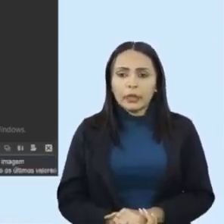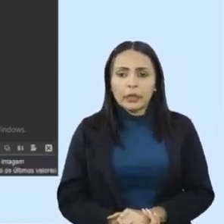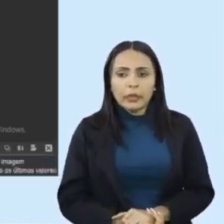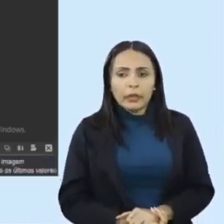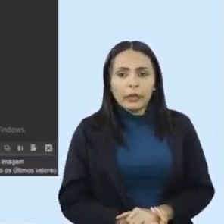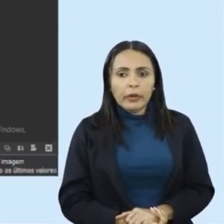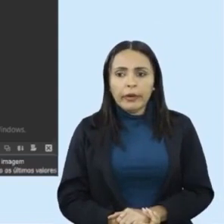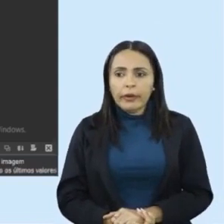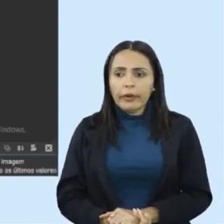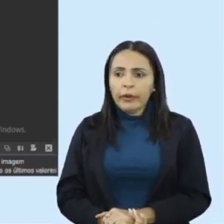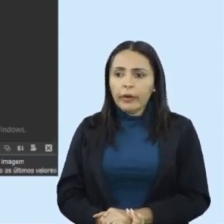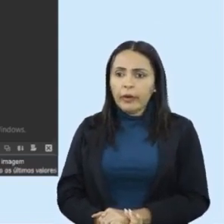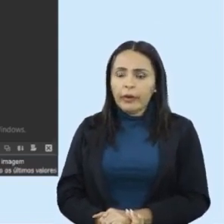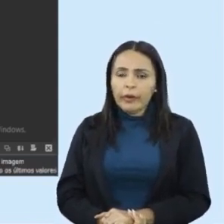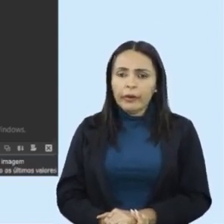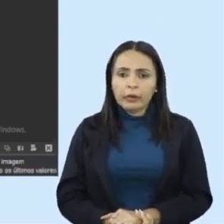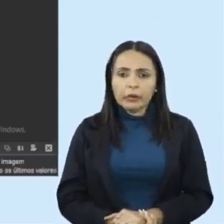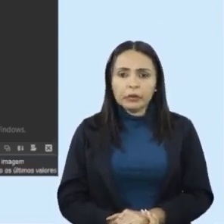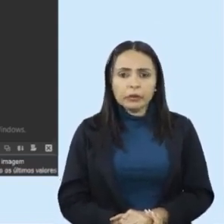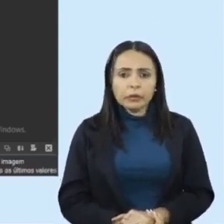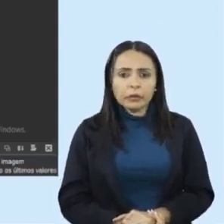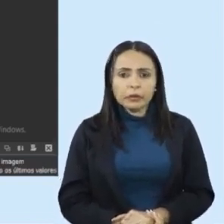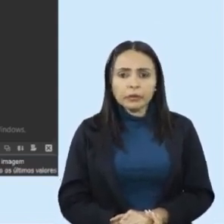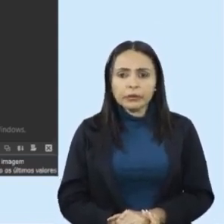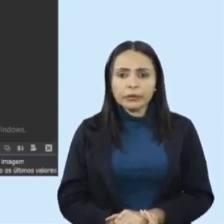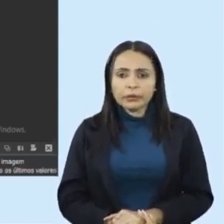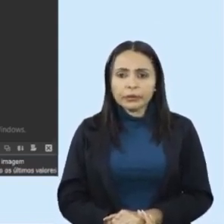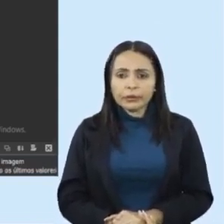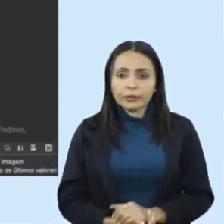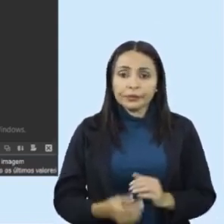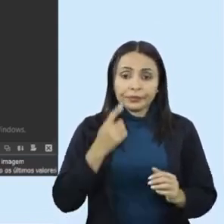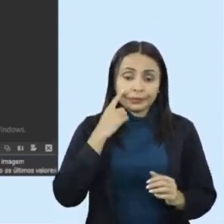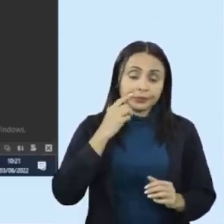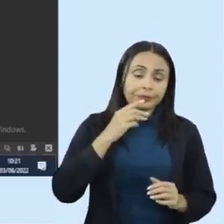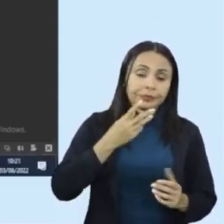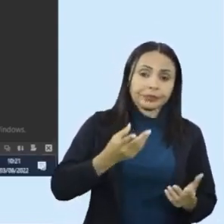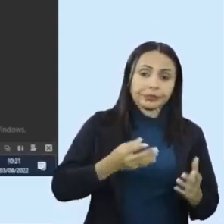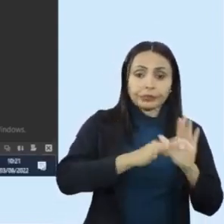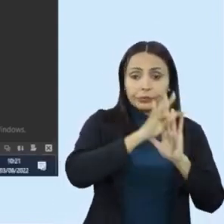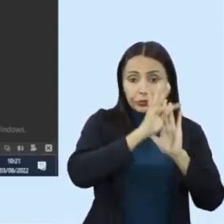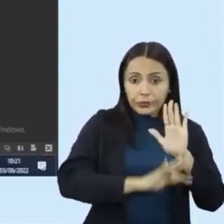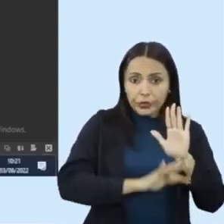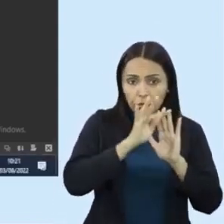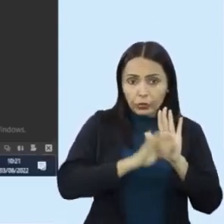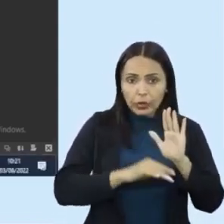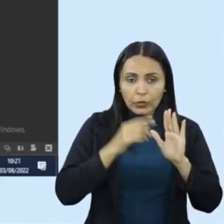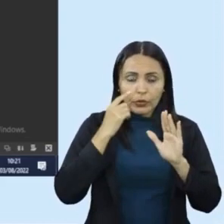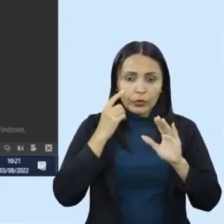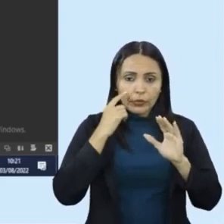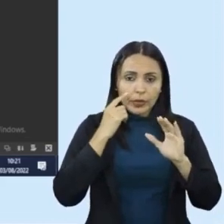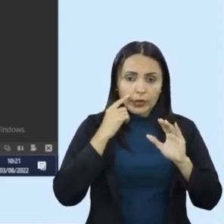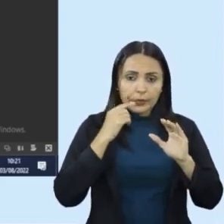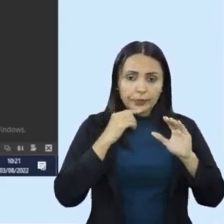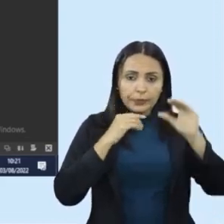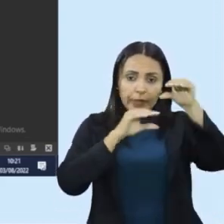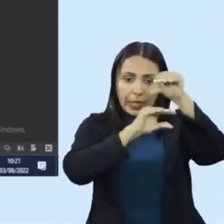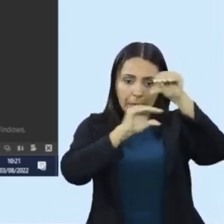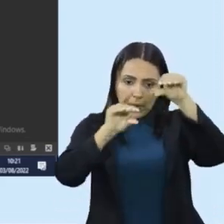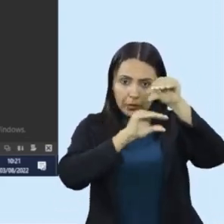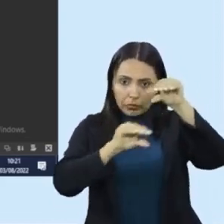vai aqui em cima, no menu textual, em camadas,